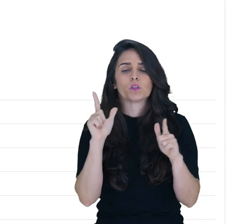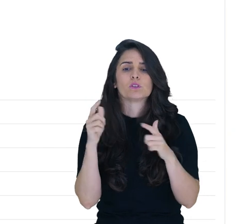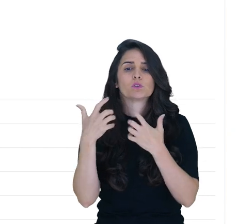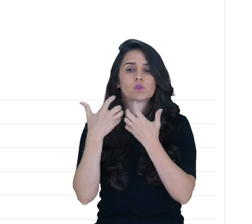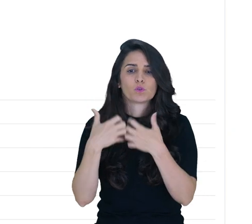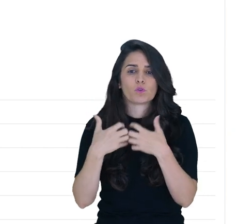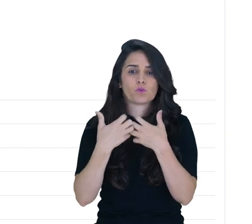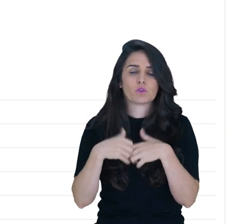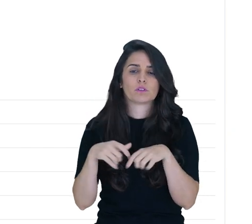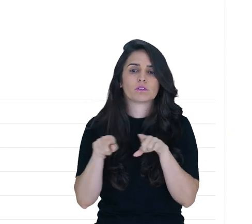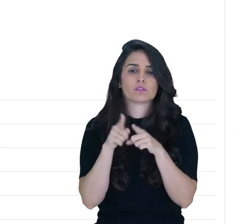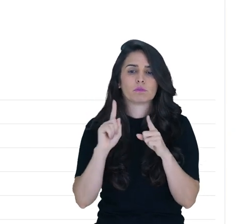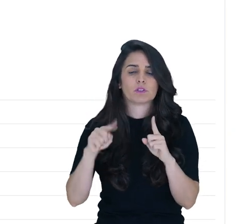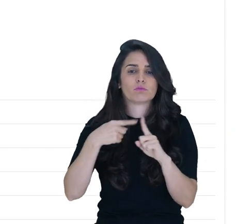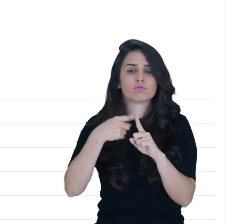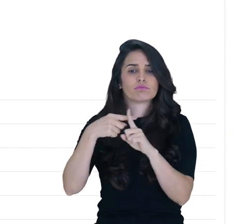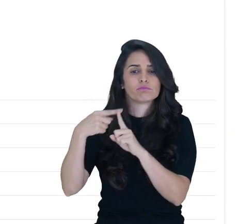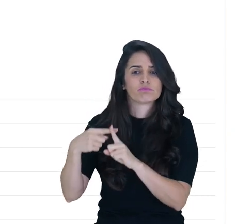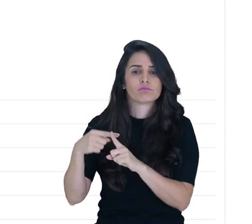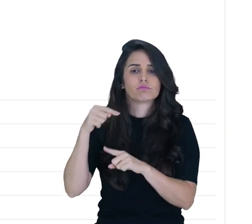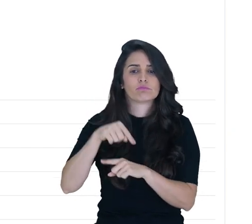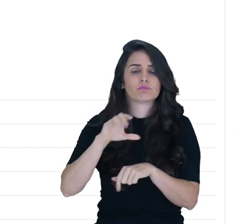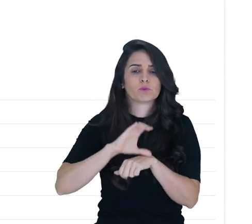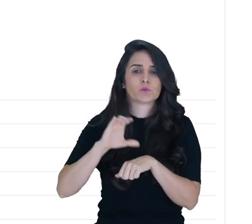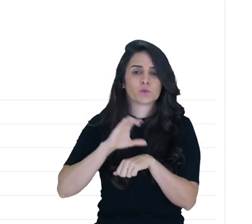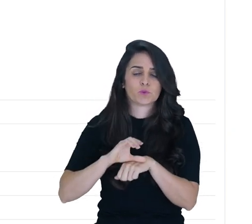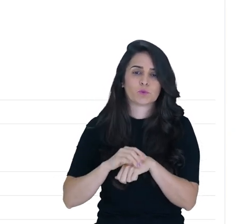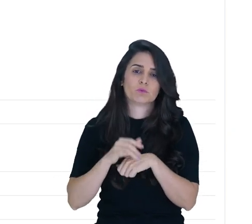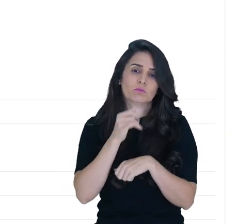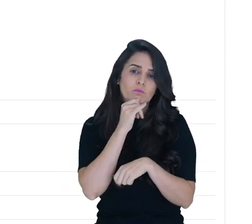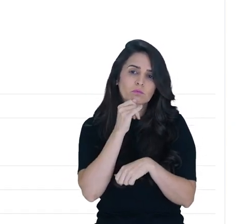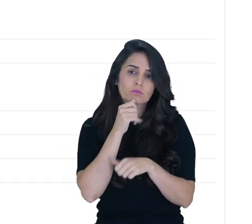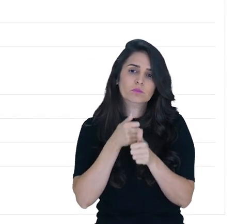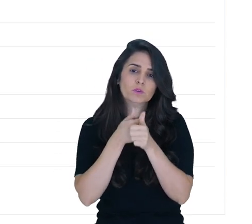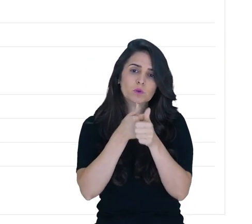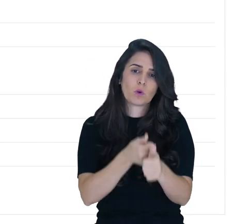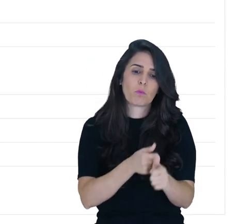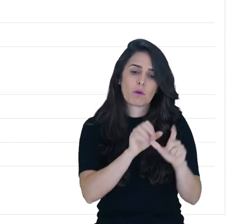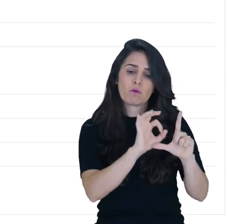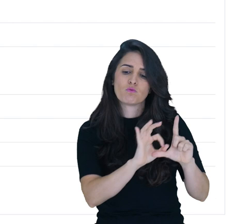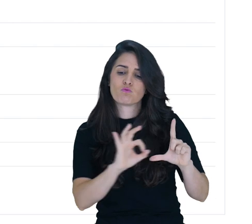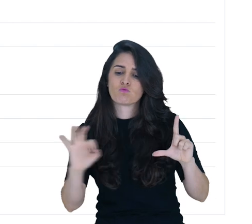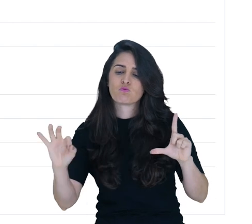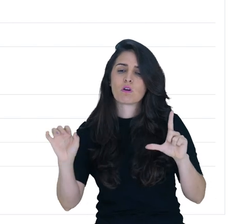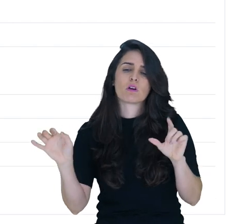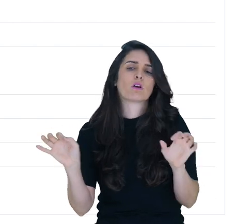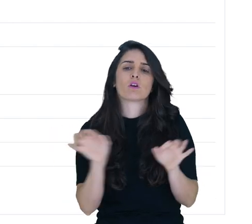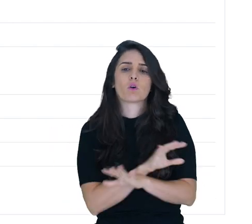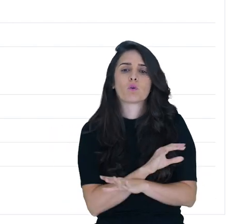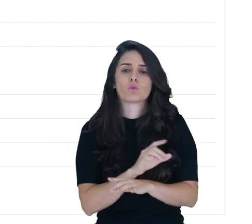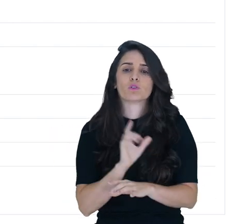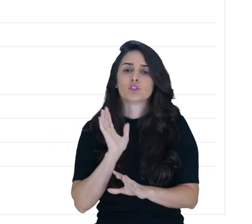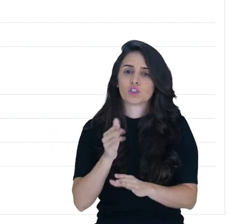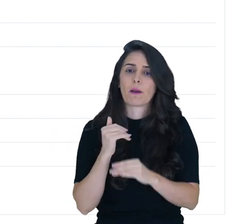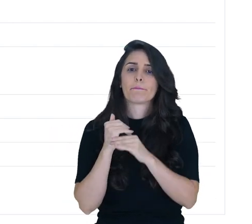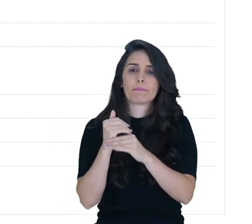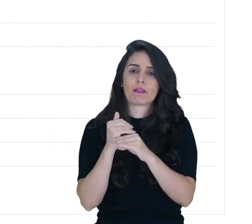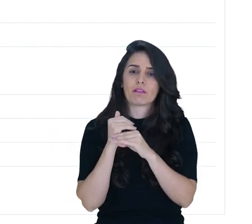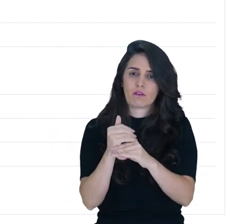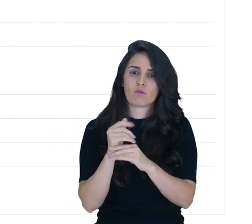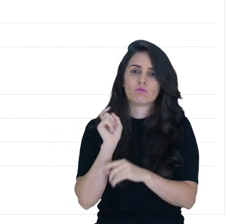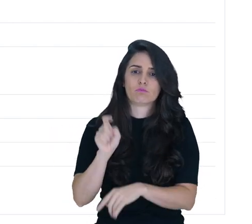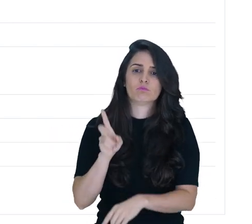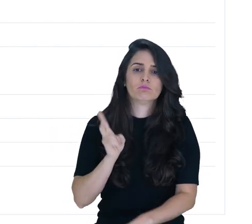configurações adicionais aqui do curso acompanhamento de conclusão que está por padrão ativado